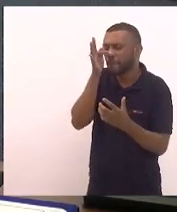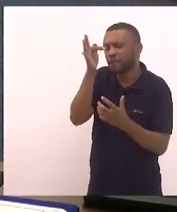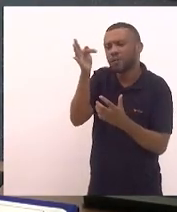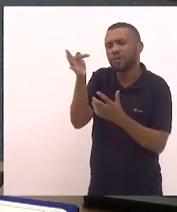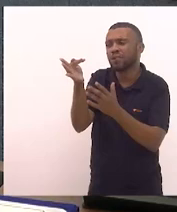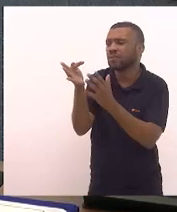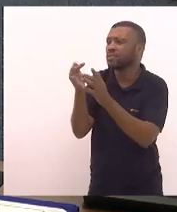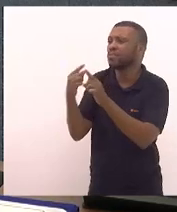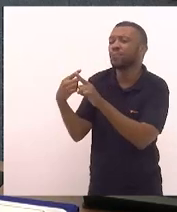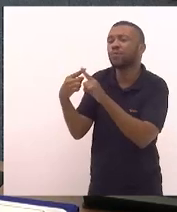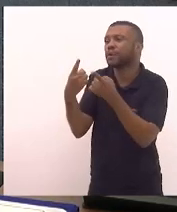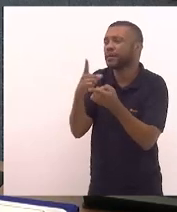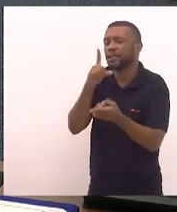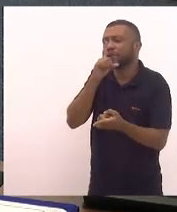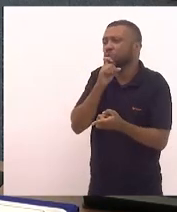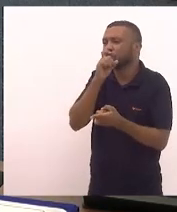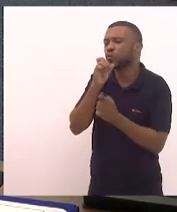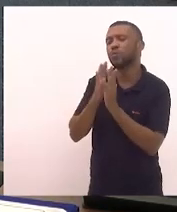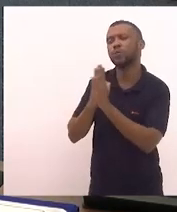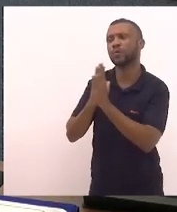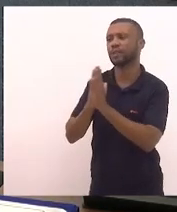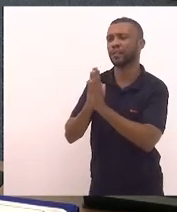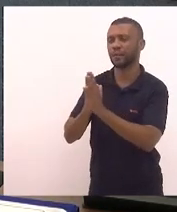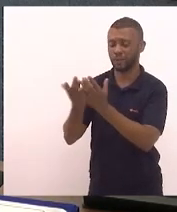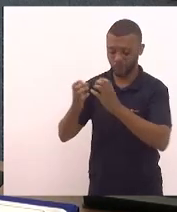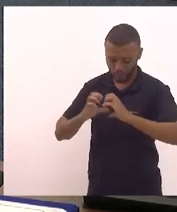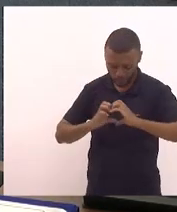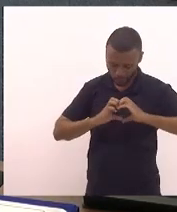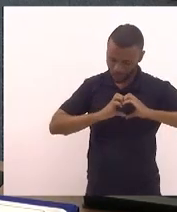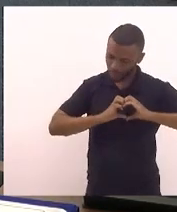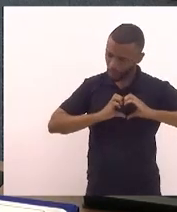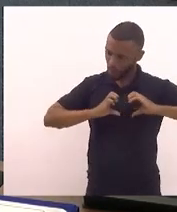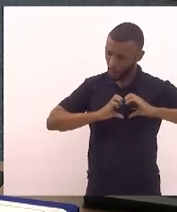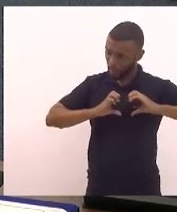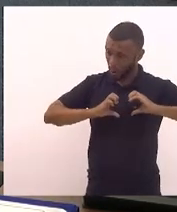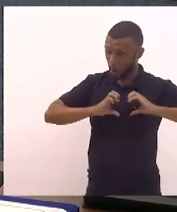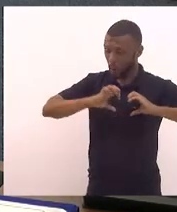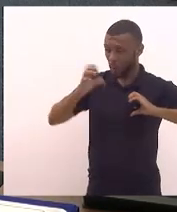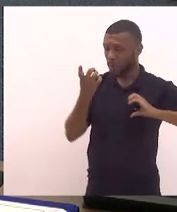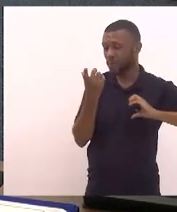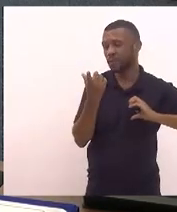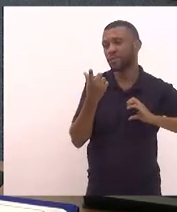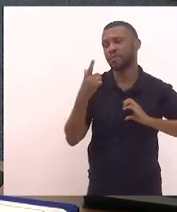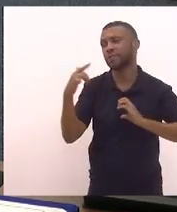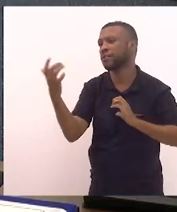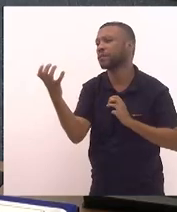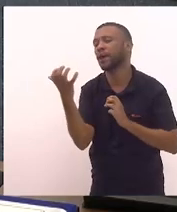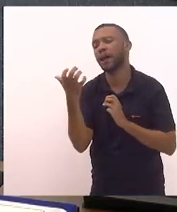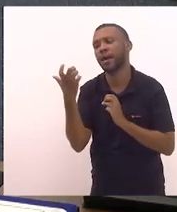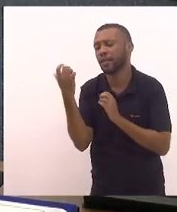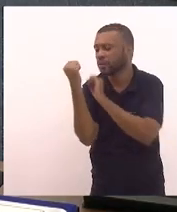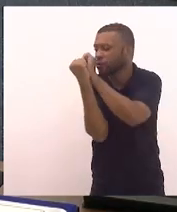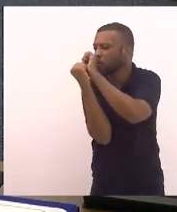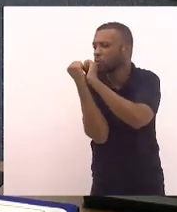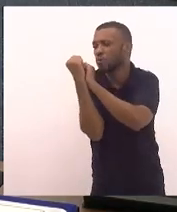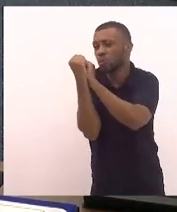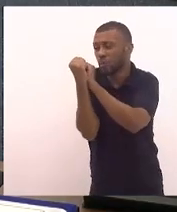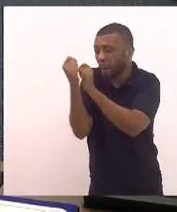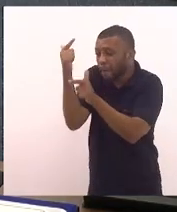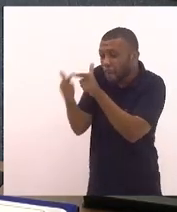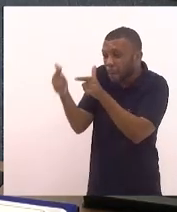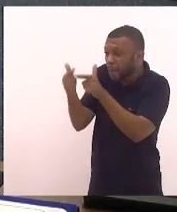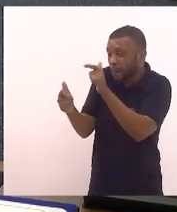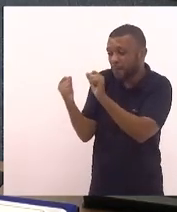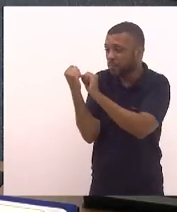que juras meu coração delito algum por te beijar? Não vê,